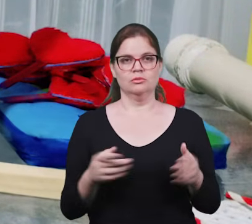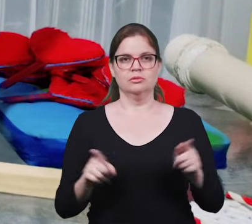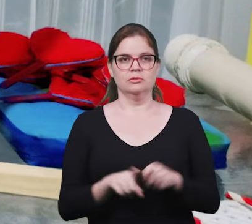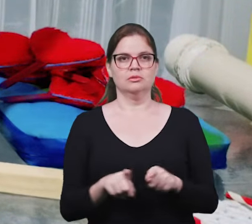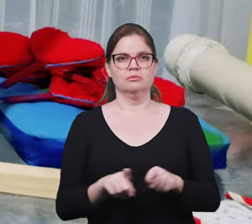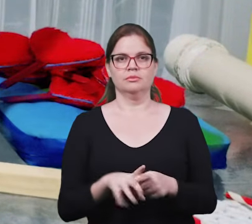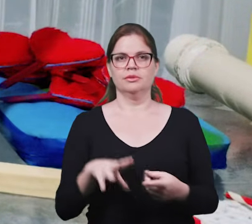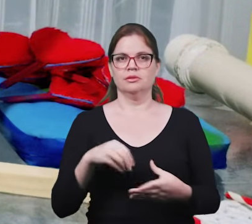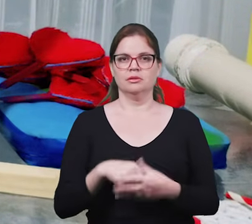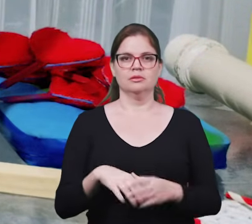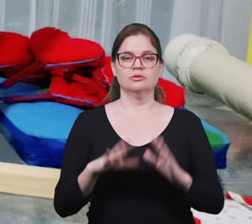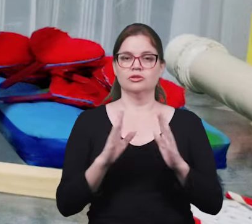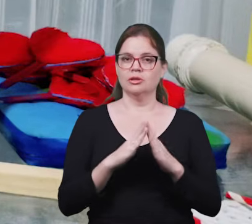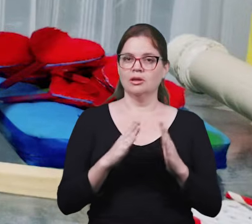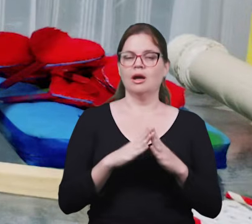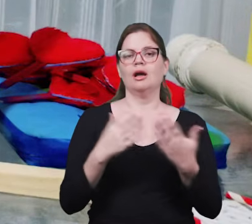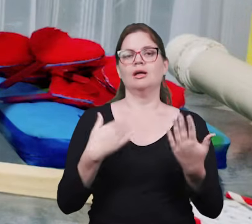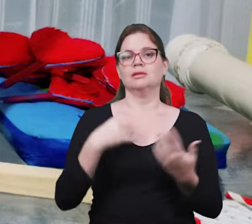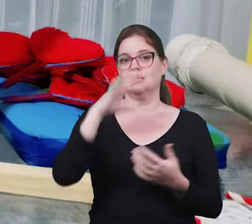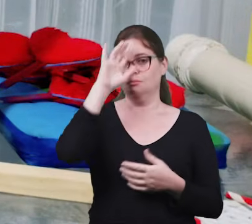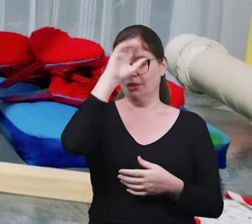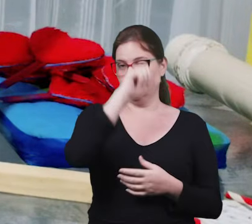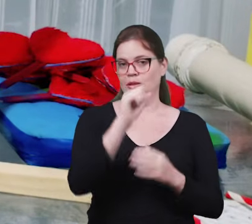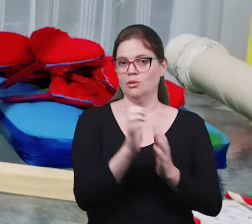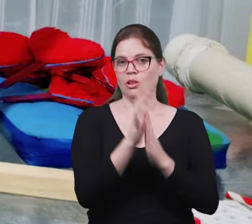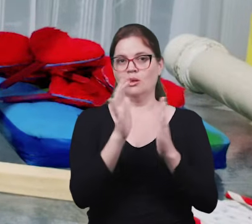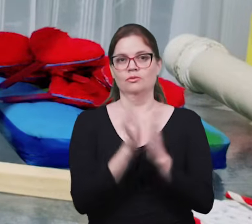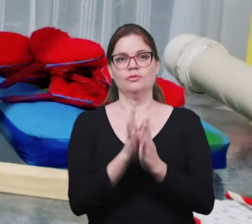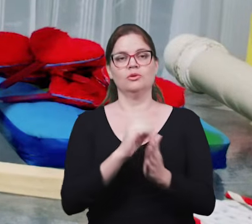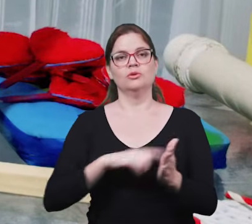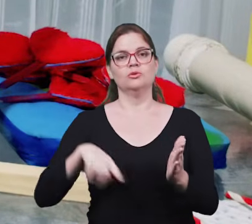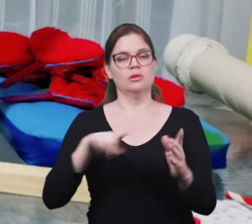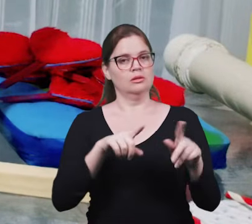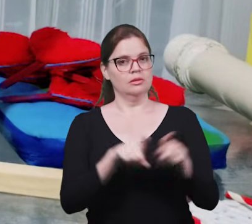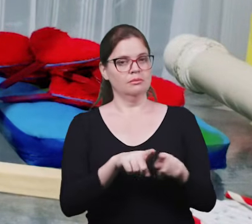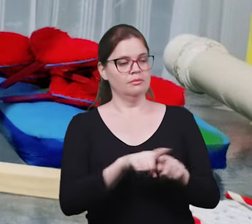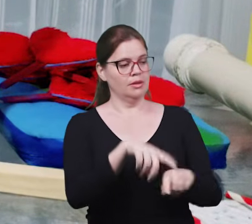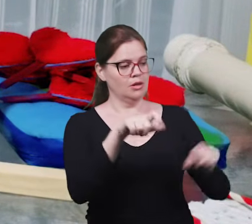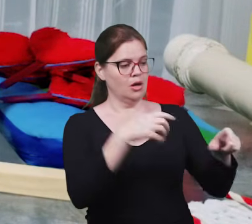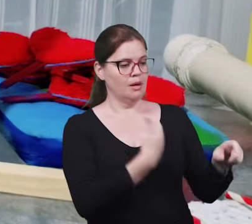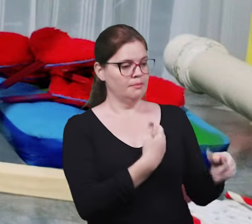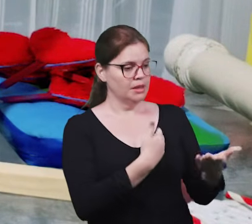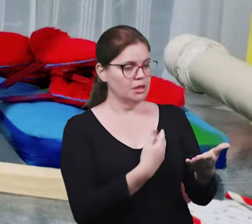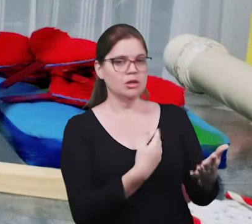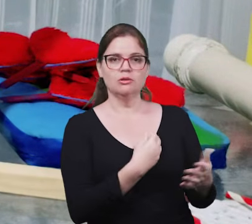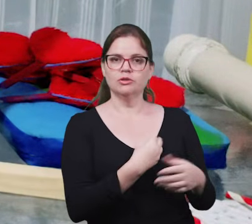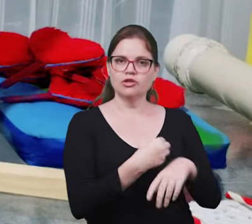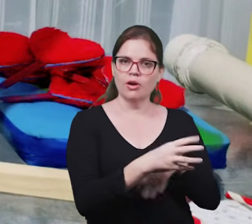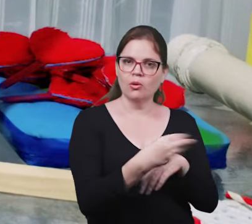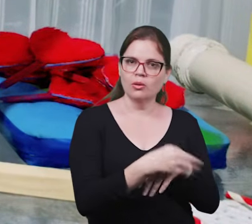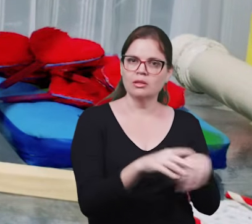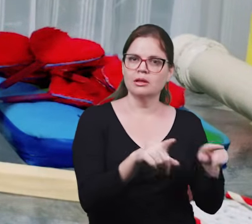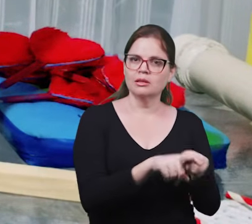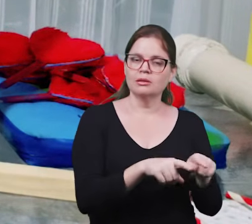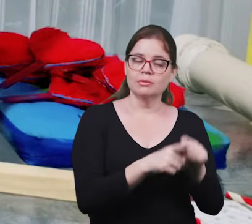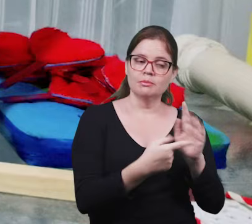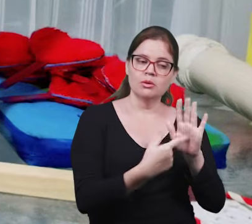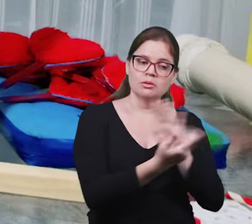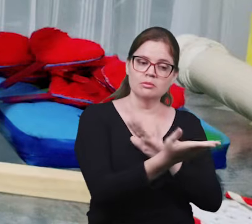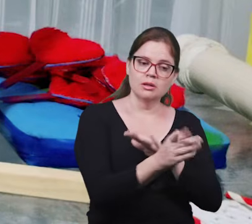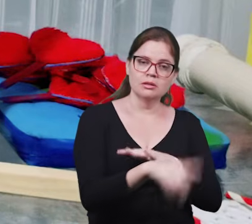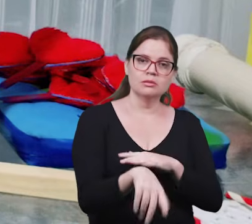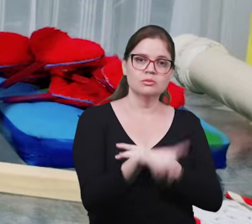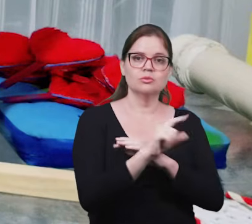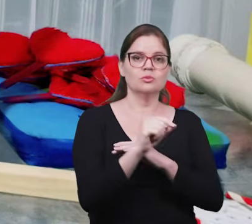aprendemos em casa, ouvindo a palavra, os louvores, nós levaremos para aqueles que estão ao nosso redor. Mostrar para